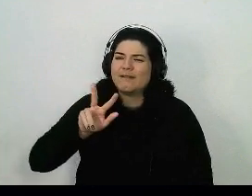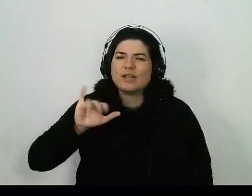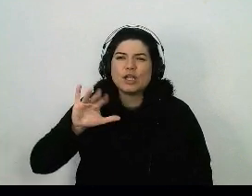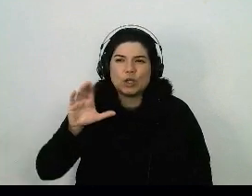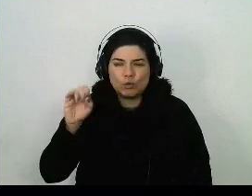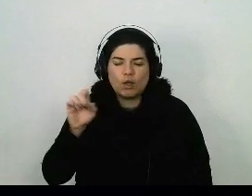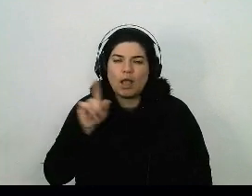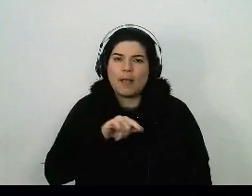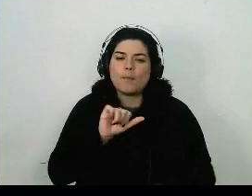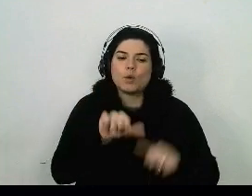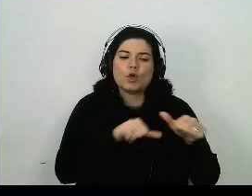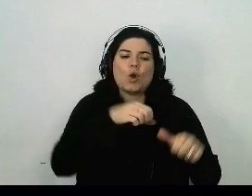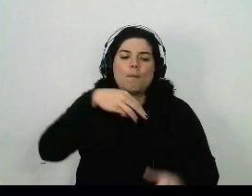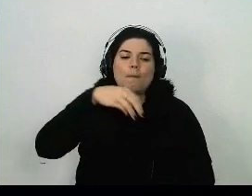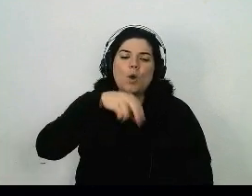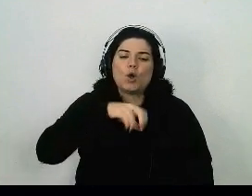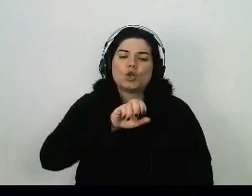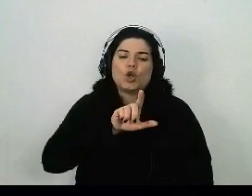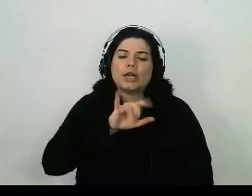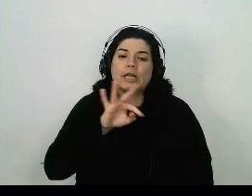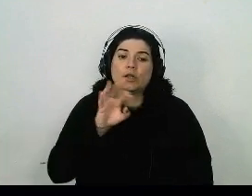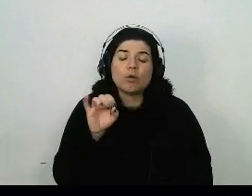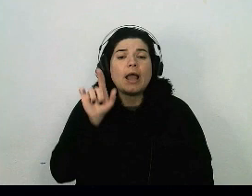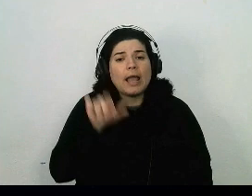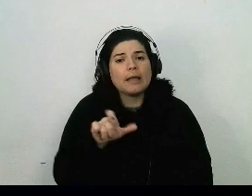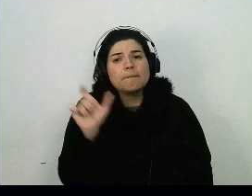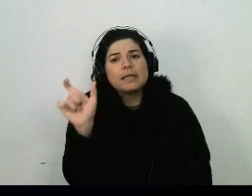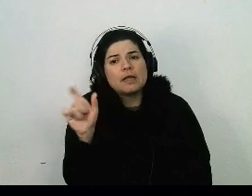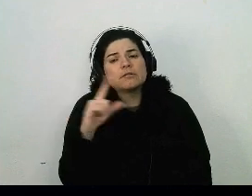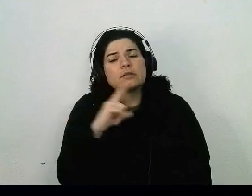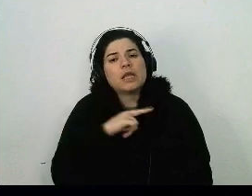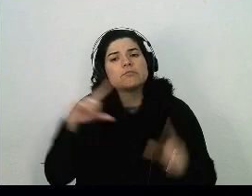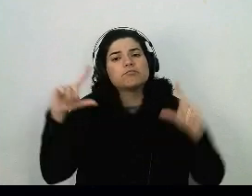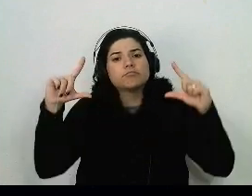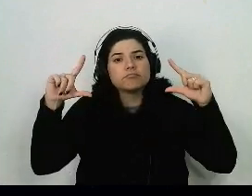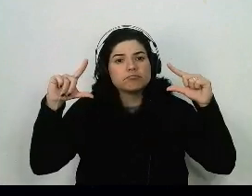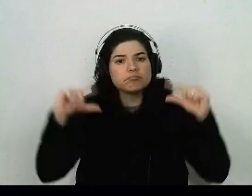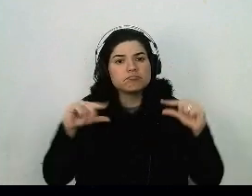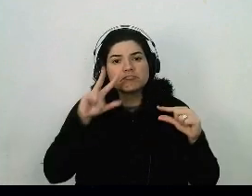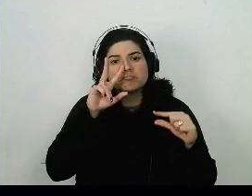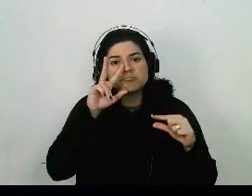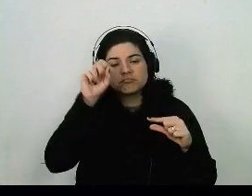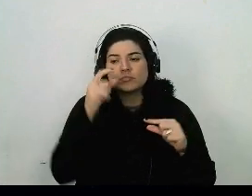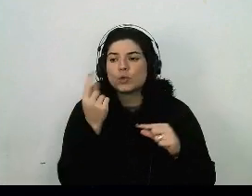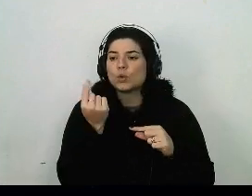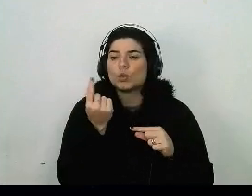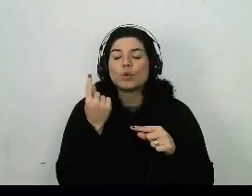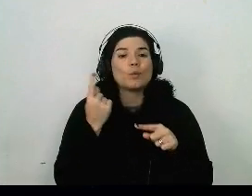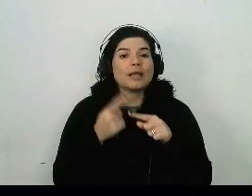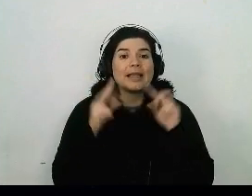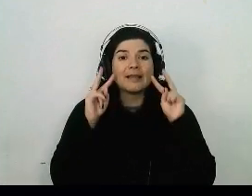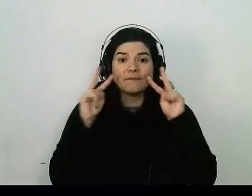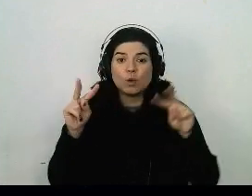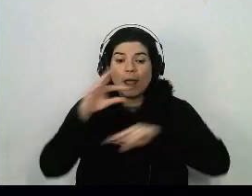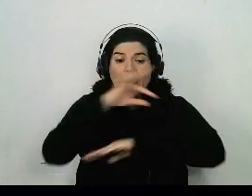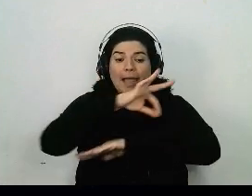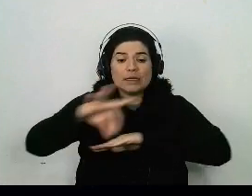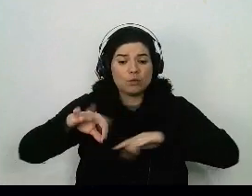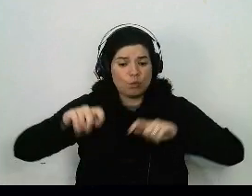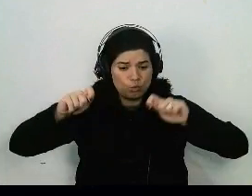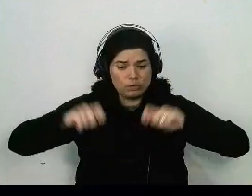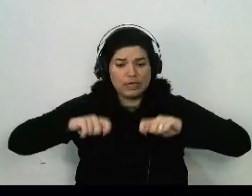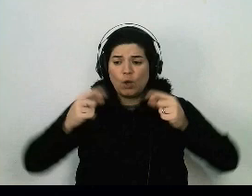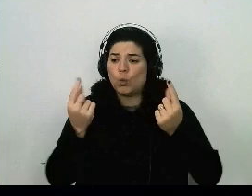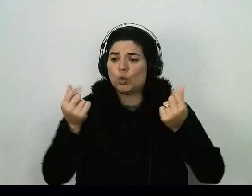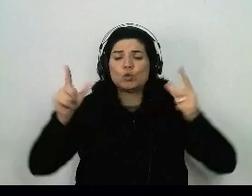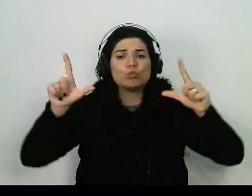um pedaço específico do Prime vídeo mas que ainda assim teve uma redução drástica de custo porque Eles olharam para arquitetura e viram que estava para diminuir aquele custo